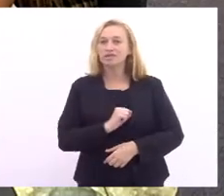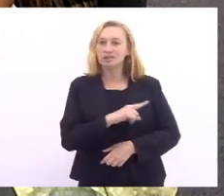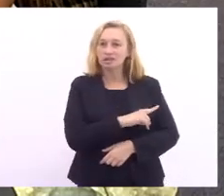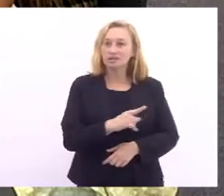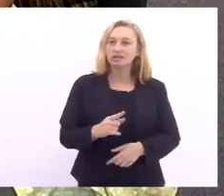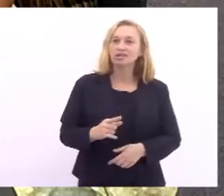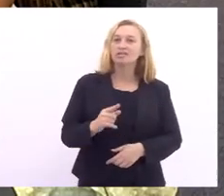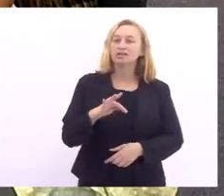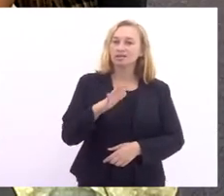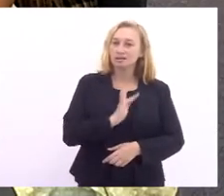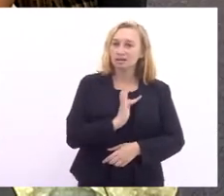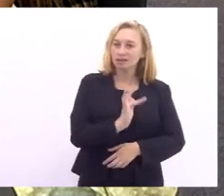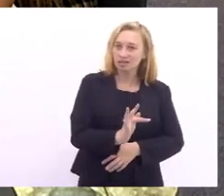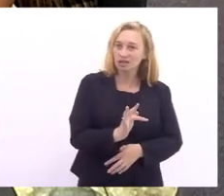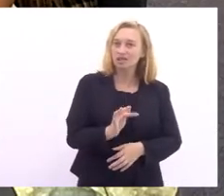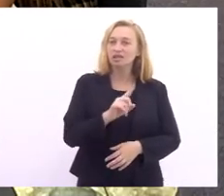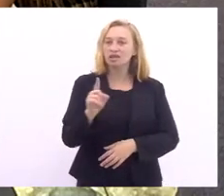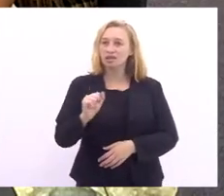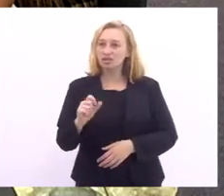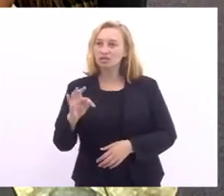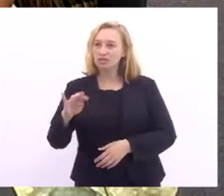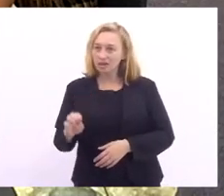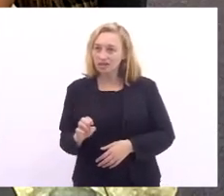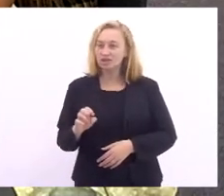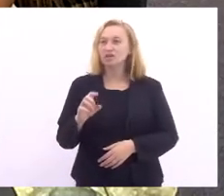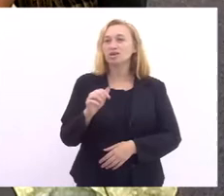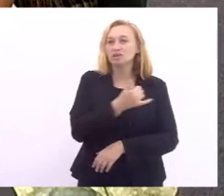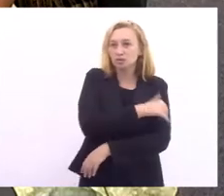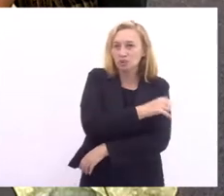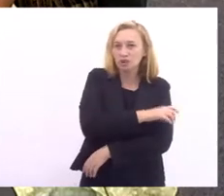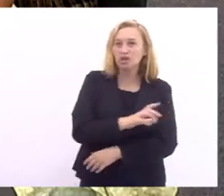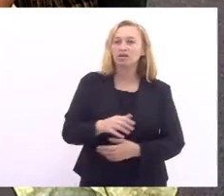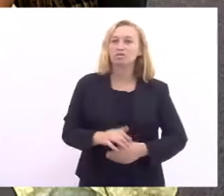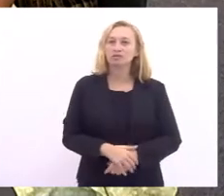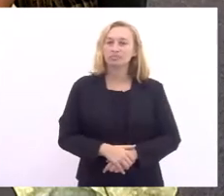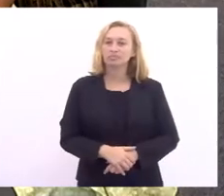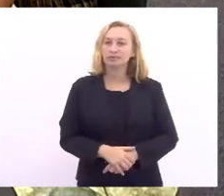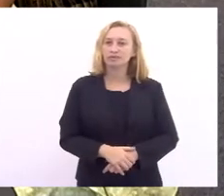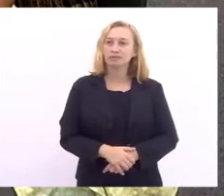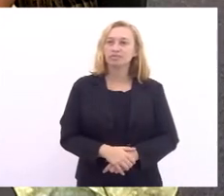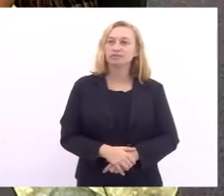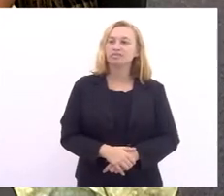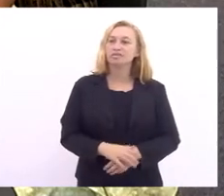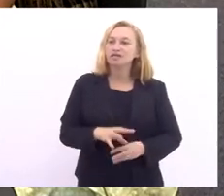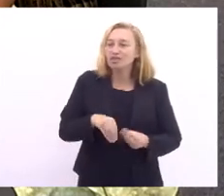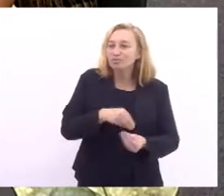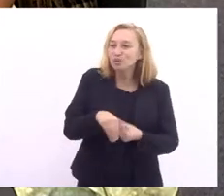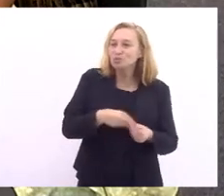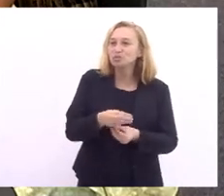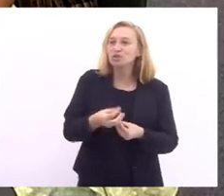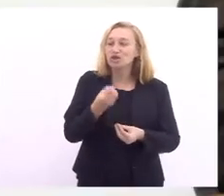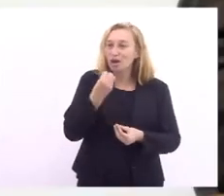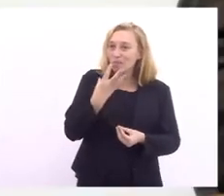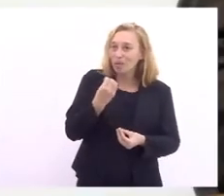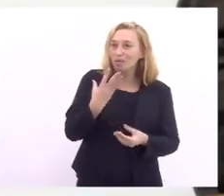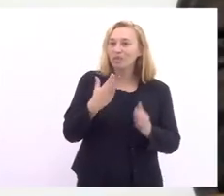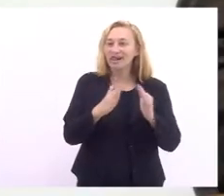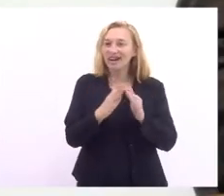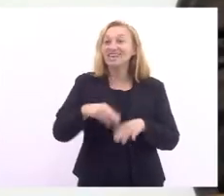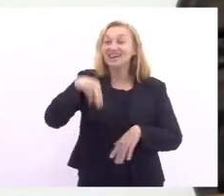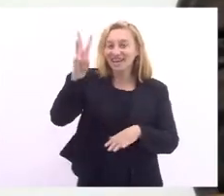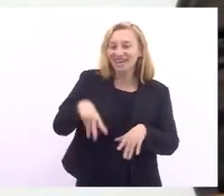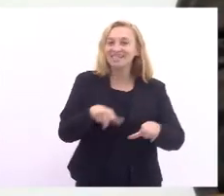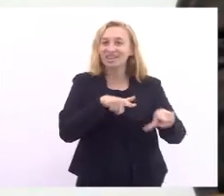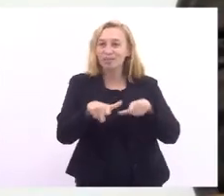Gonçalo vem da Baixada não é bem da Zona Oeste do Rio de Janeiro então isso dá um tempero diferente para casa porque quem